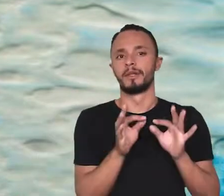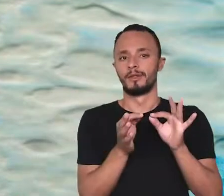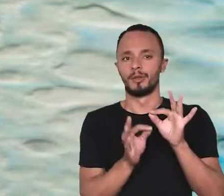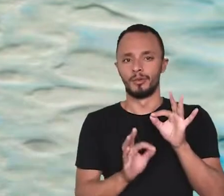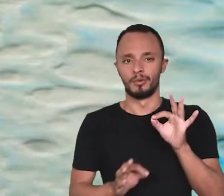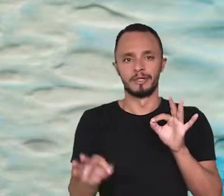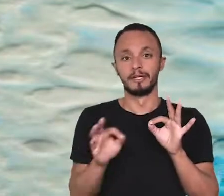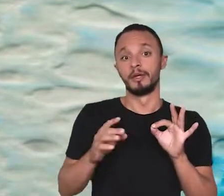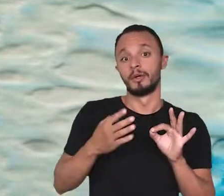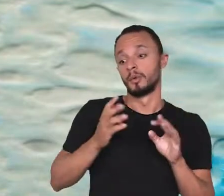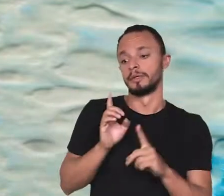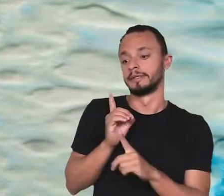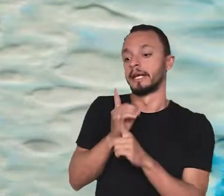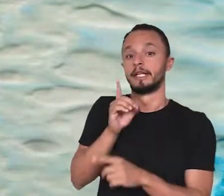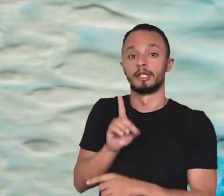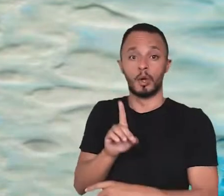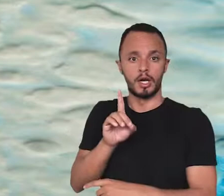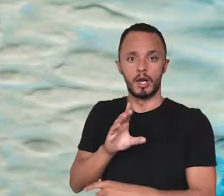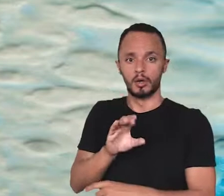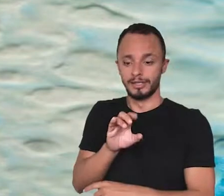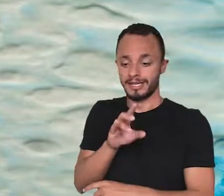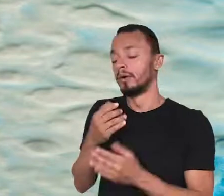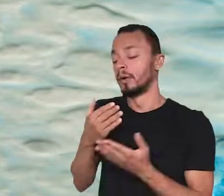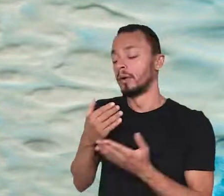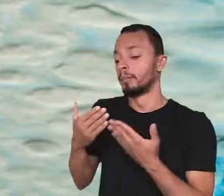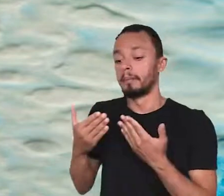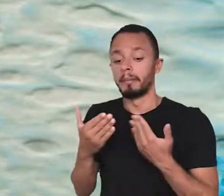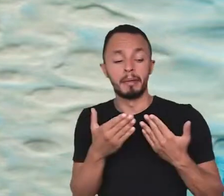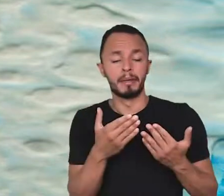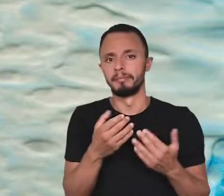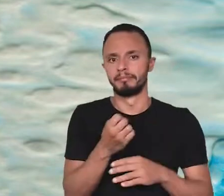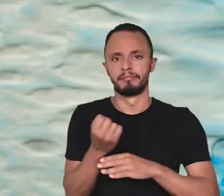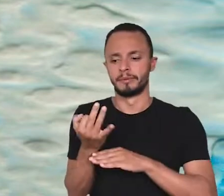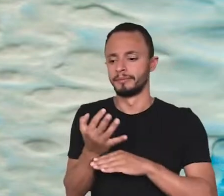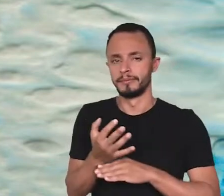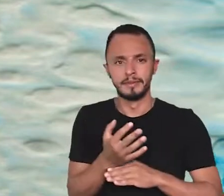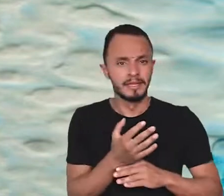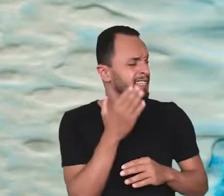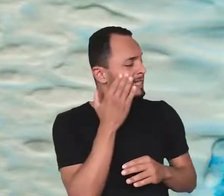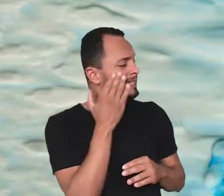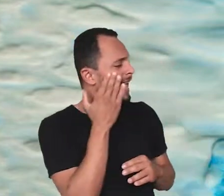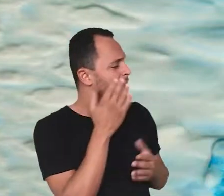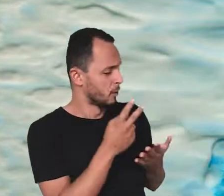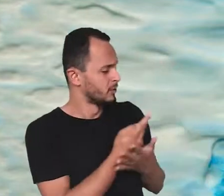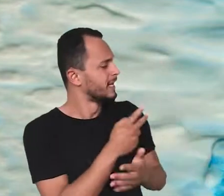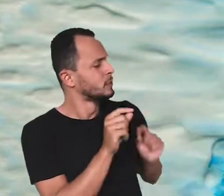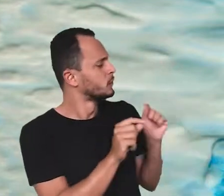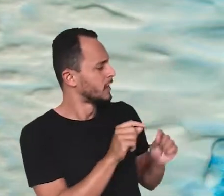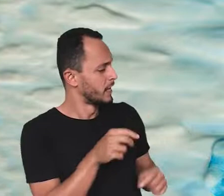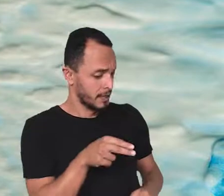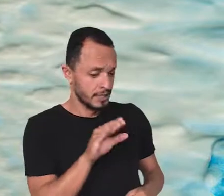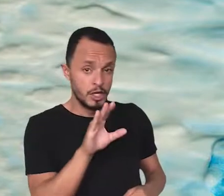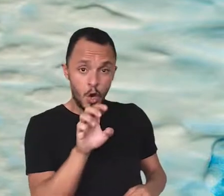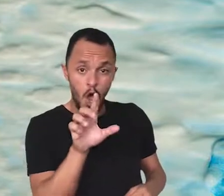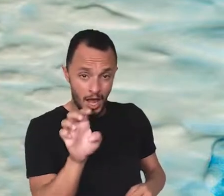eu encontrei a dona Conceição e a gente conversou muito. E ela sabe o que é que houve com a Nicole? E aí, Louro? A gente tá muito preocupada. Lourinho,